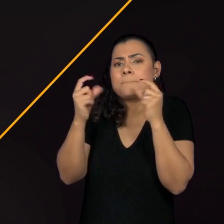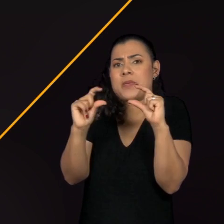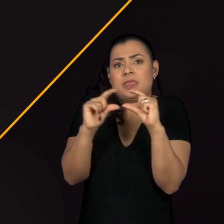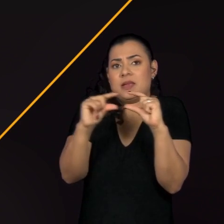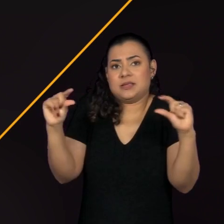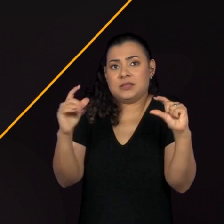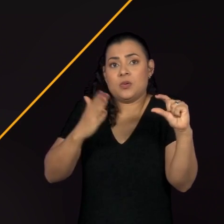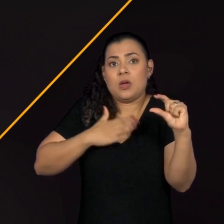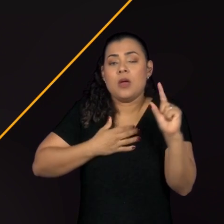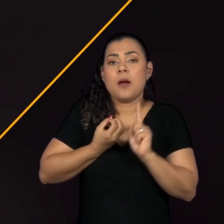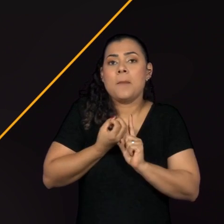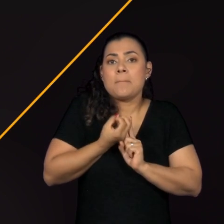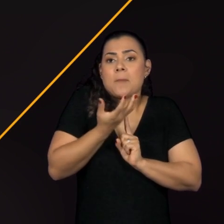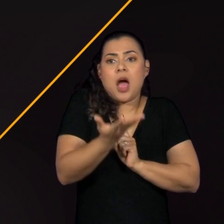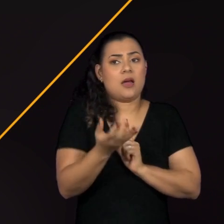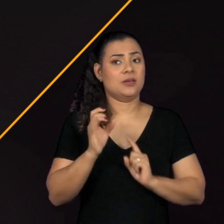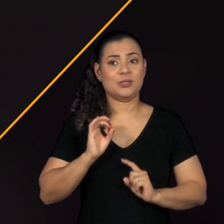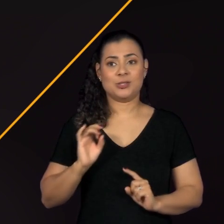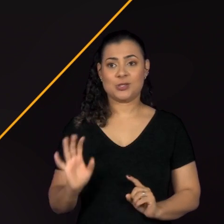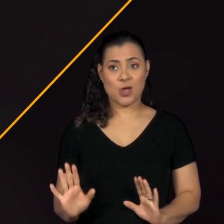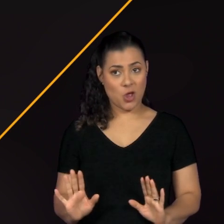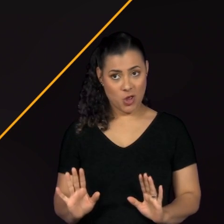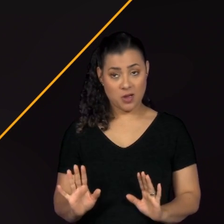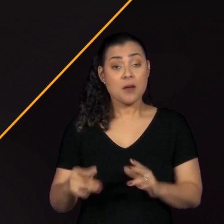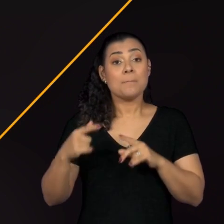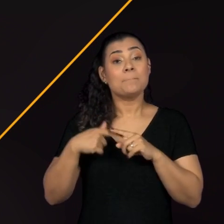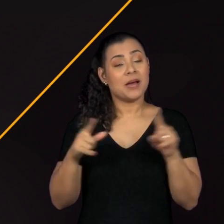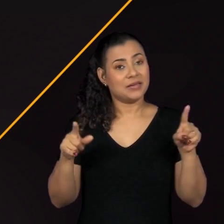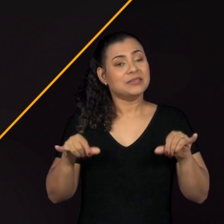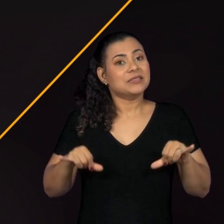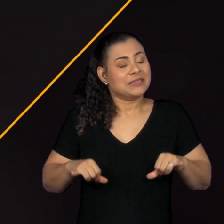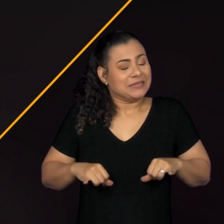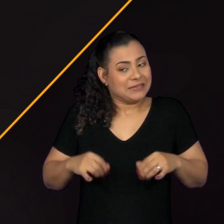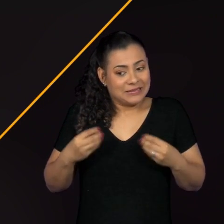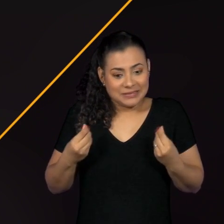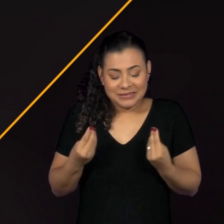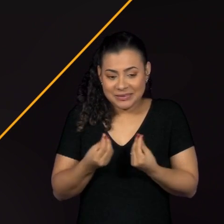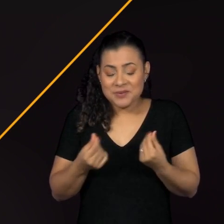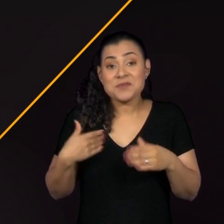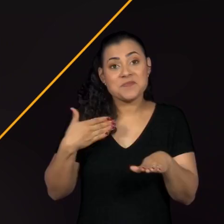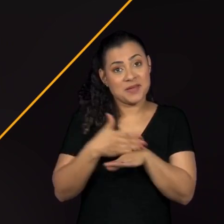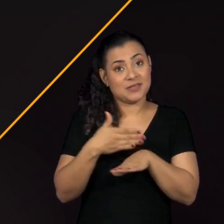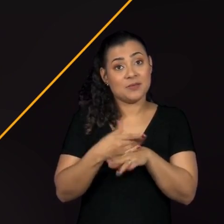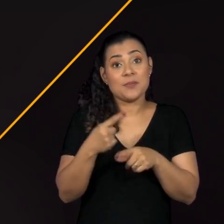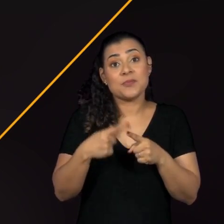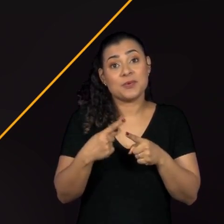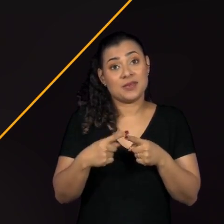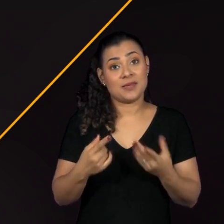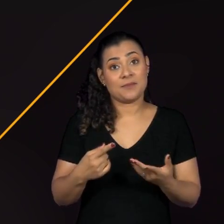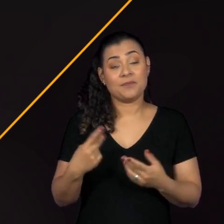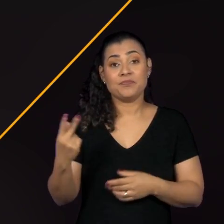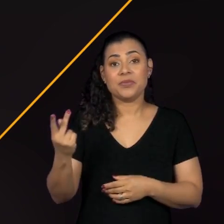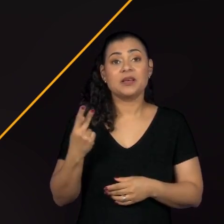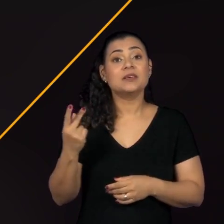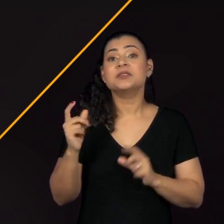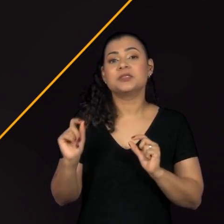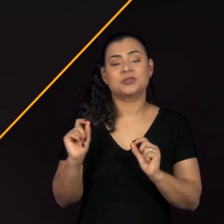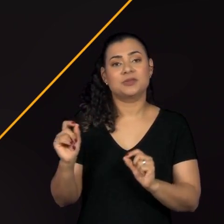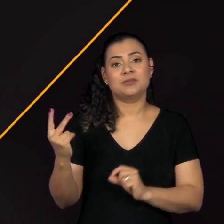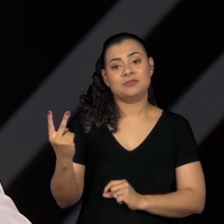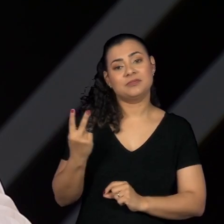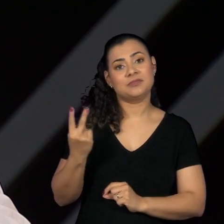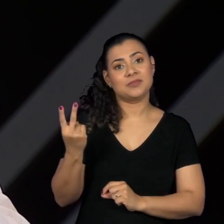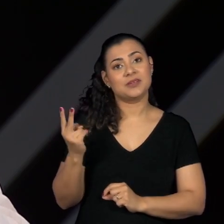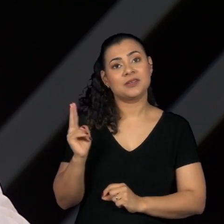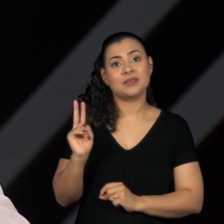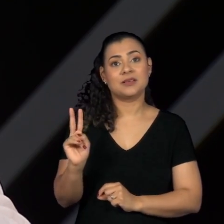parte e foi muito doloroso participar, porque a gente tinha acabado de perder